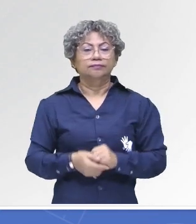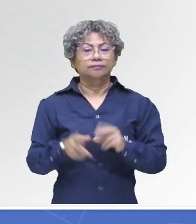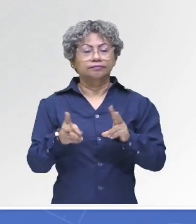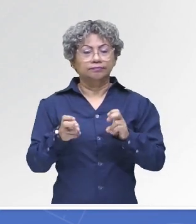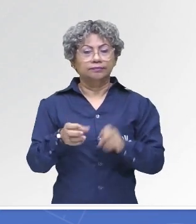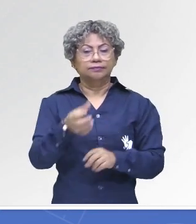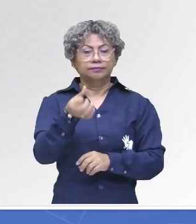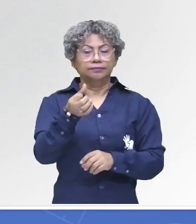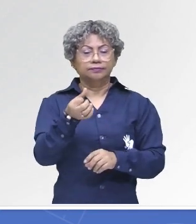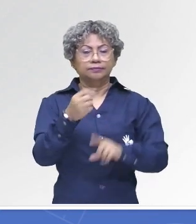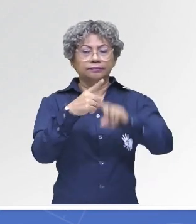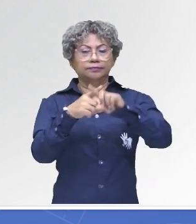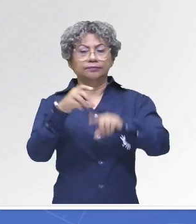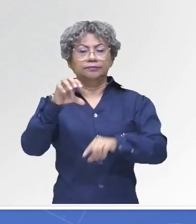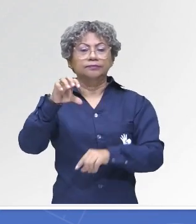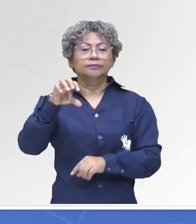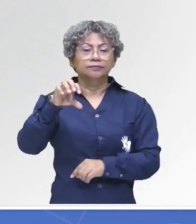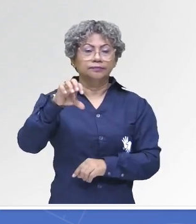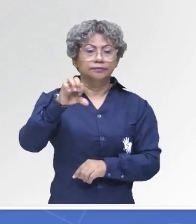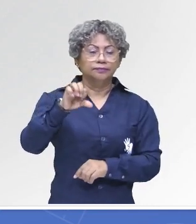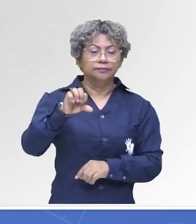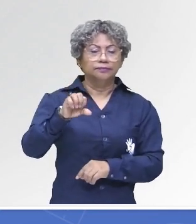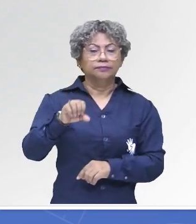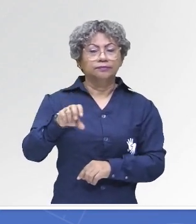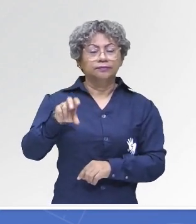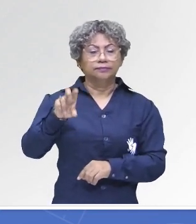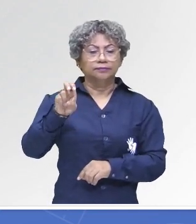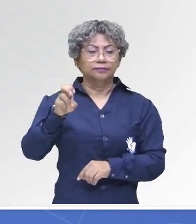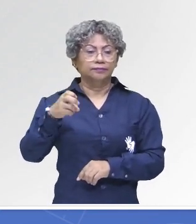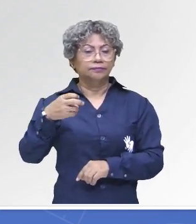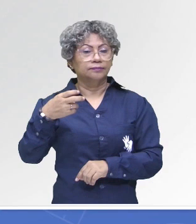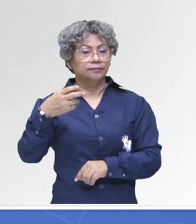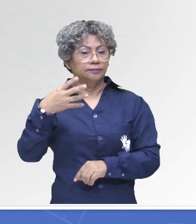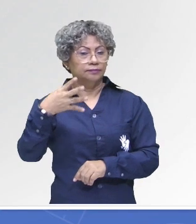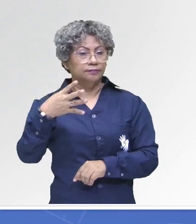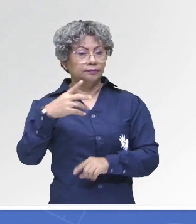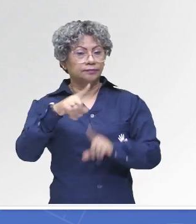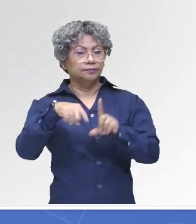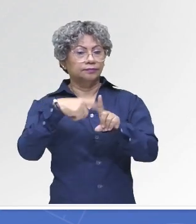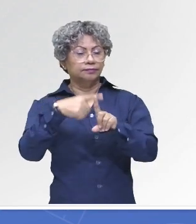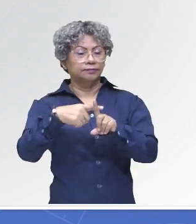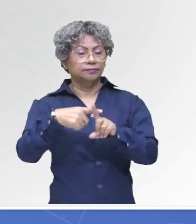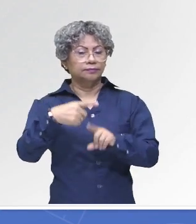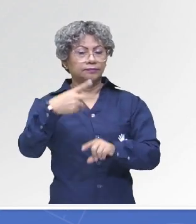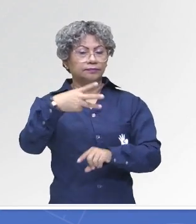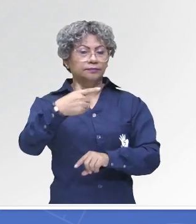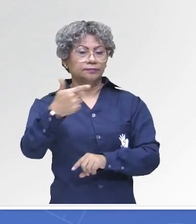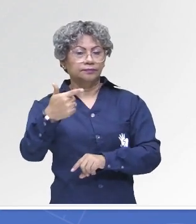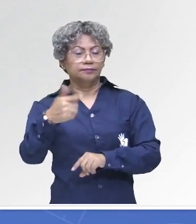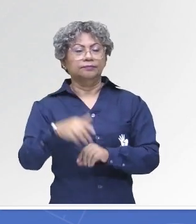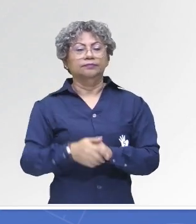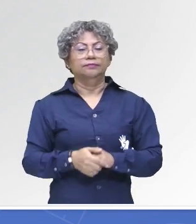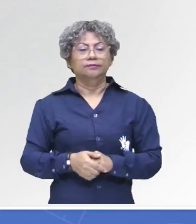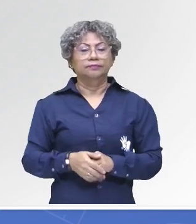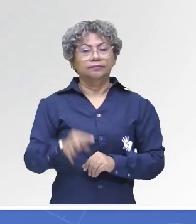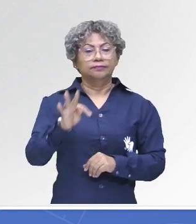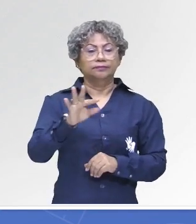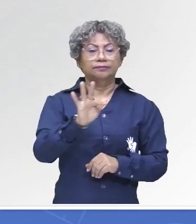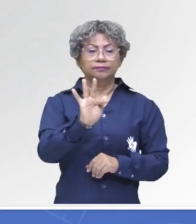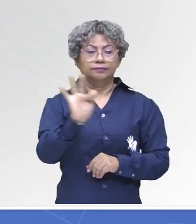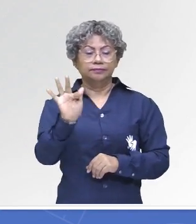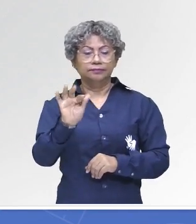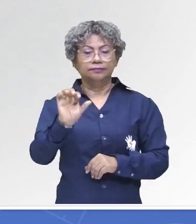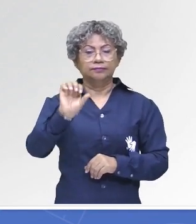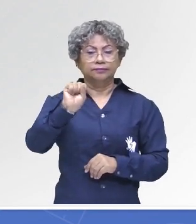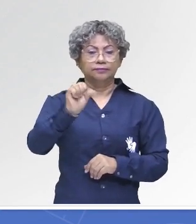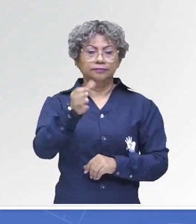32 está subtraindo, vai para o outro lado somando. 54 mais 32, 86